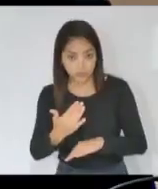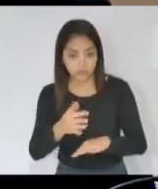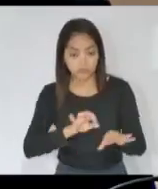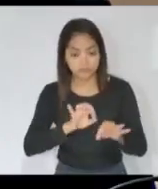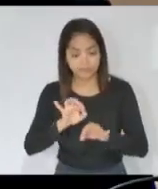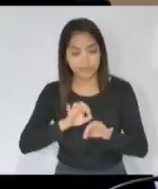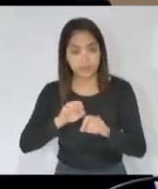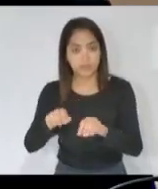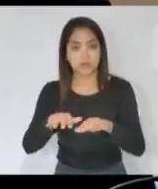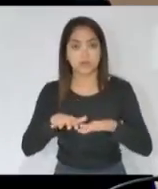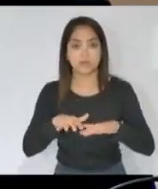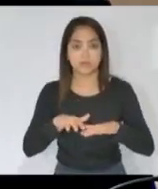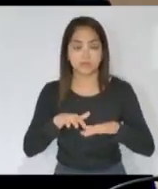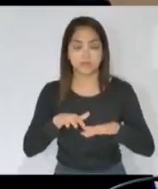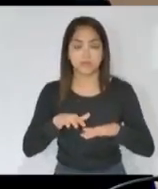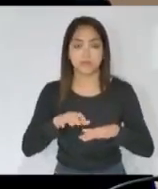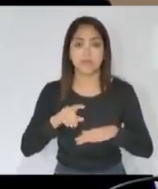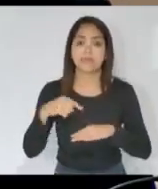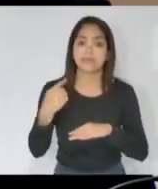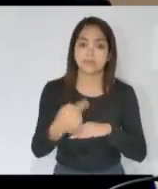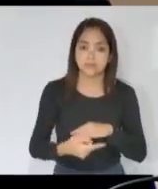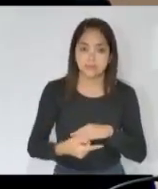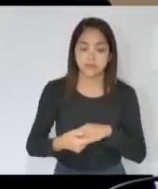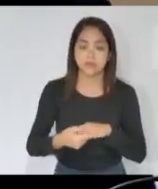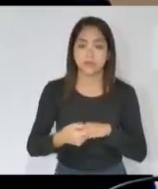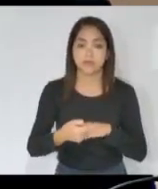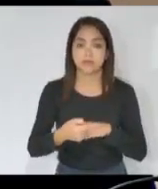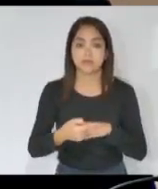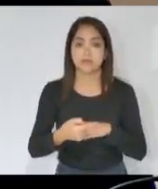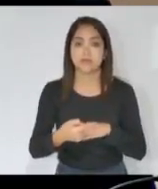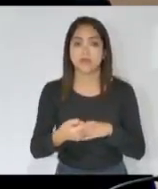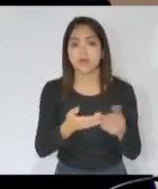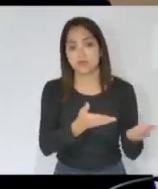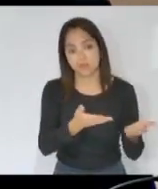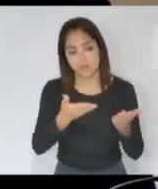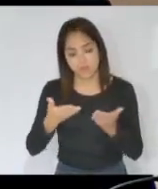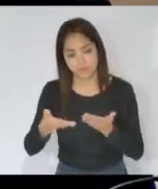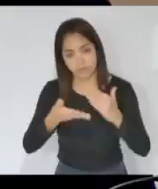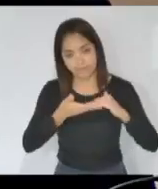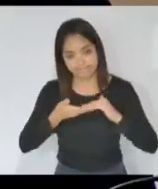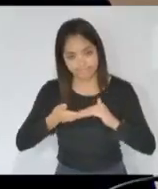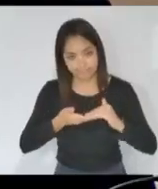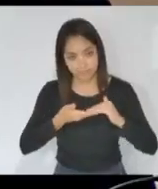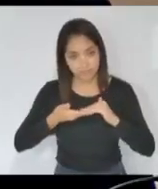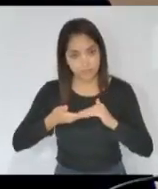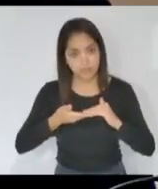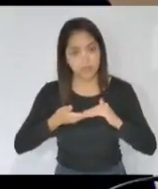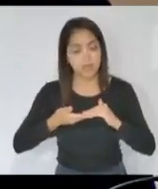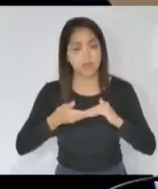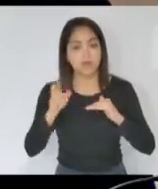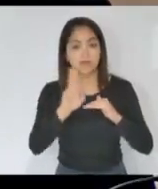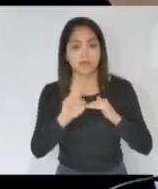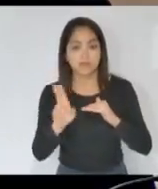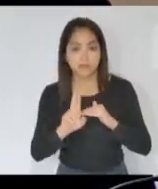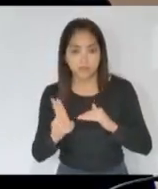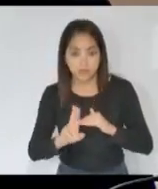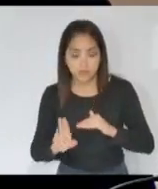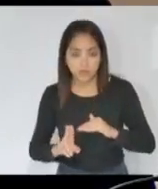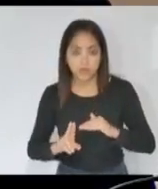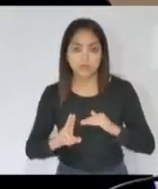sessão. Na sequência, o senhor presidente convidou o mestre de cerimônias para proceder